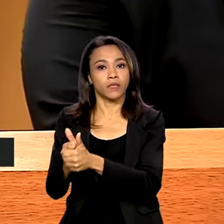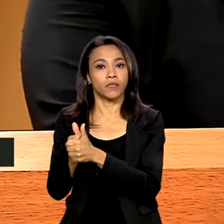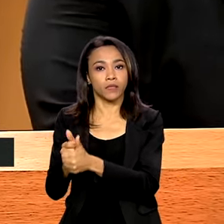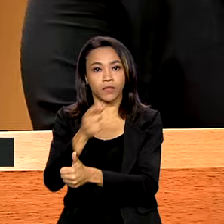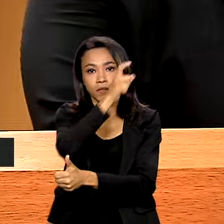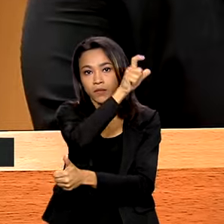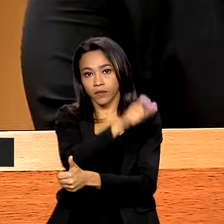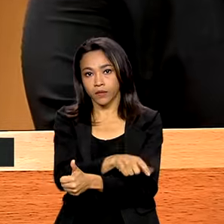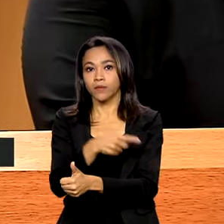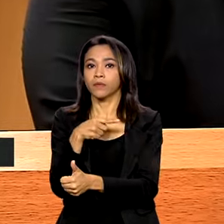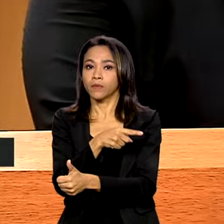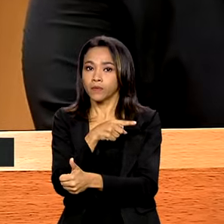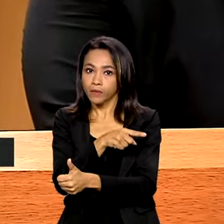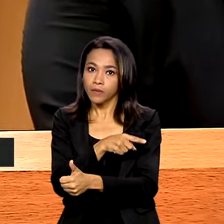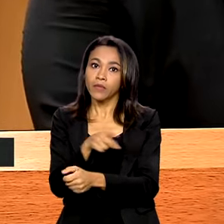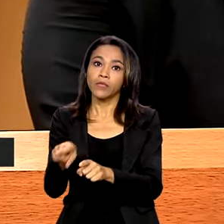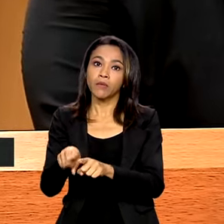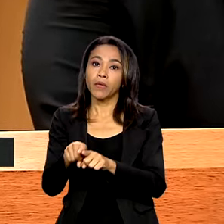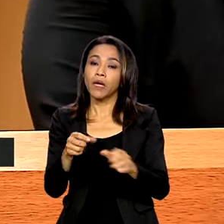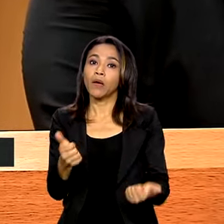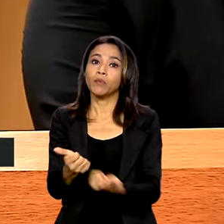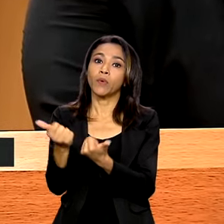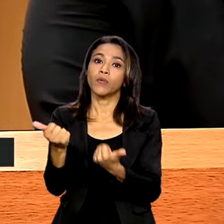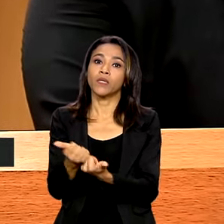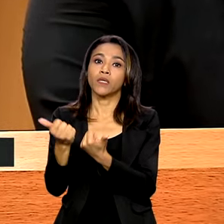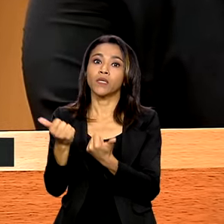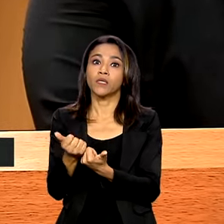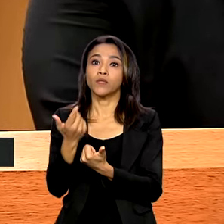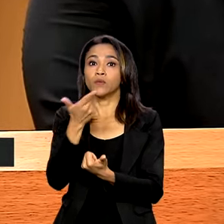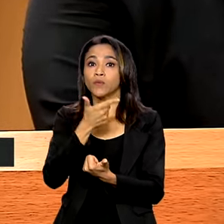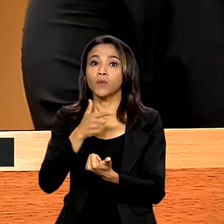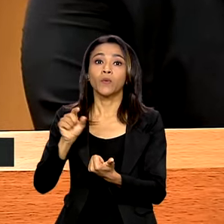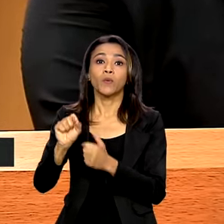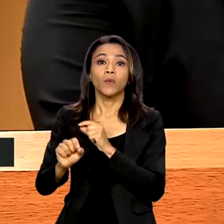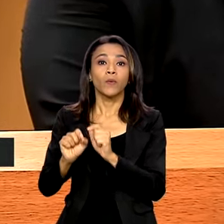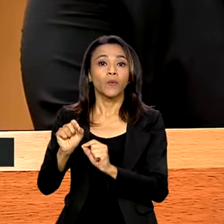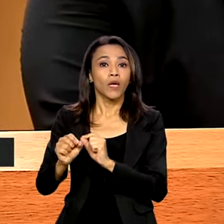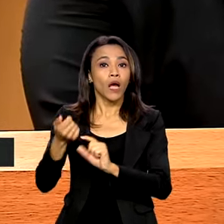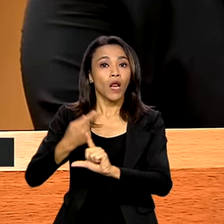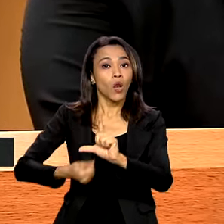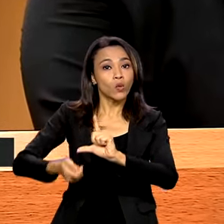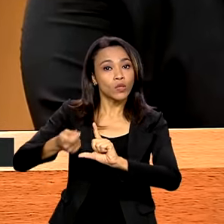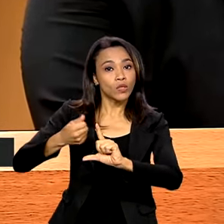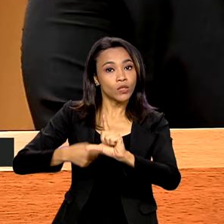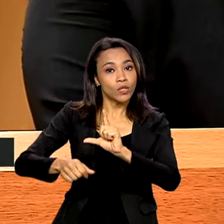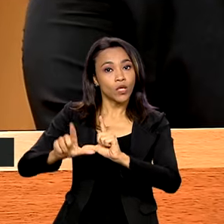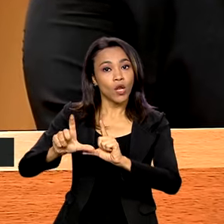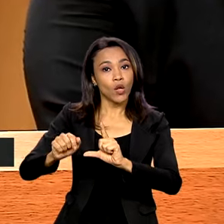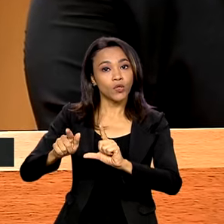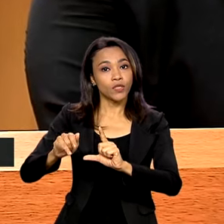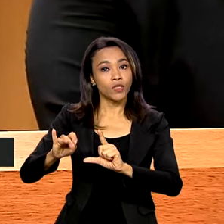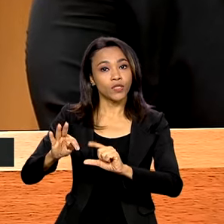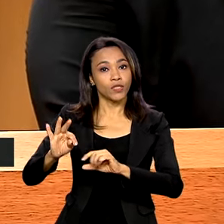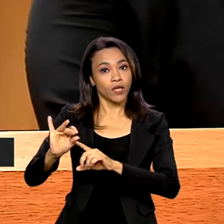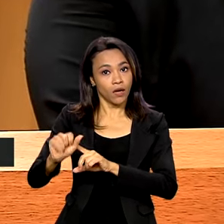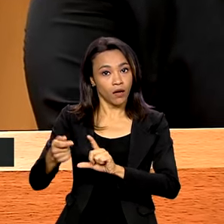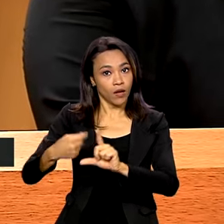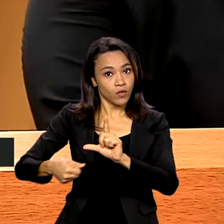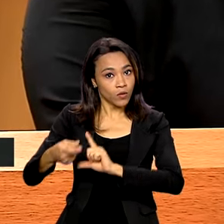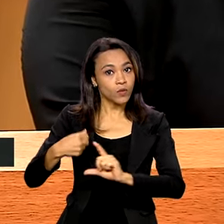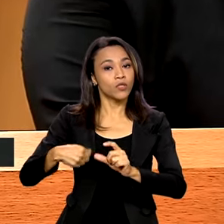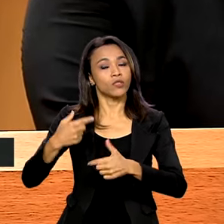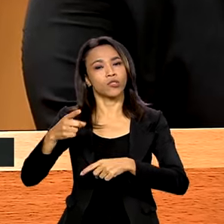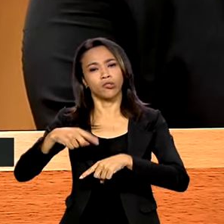apoio logístico de integração com os demais atores de toda essa cadeia criminosa que foi percorrida. Então,